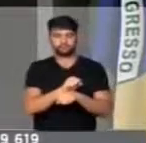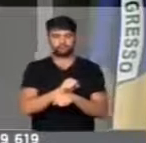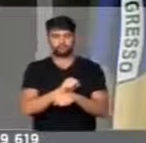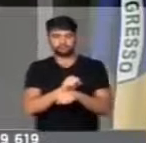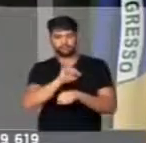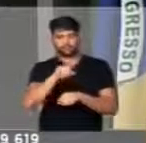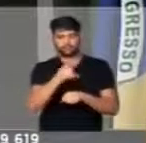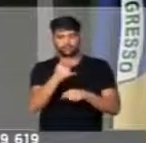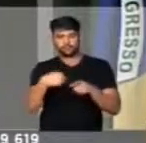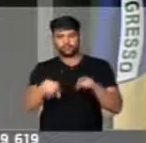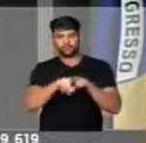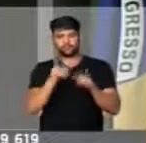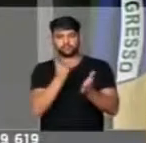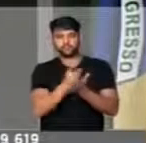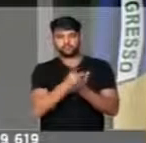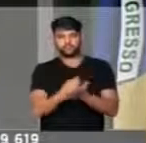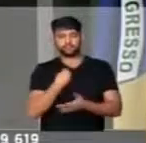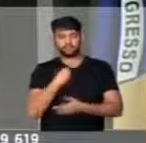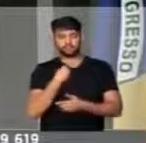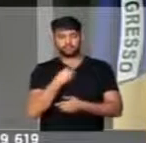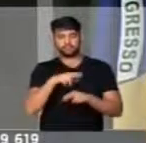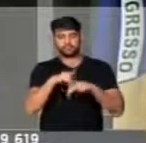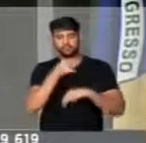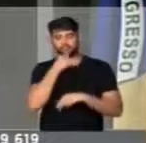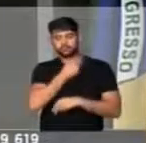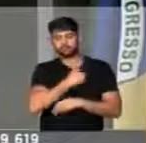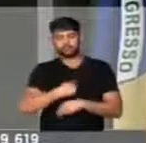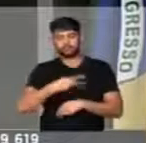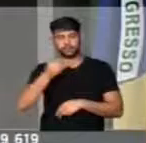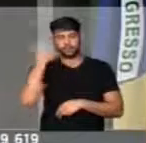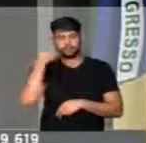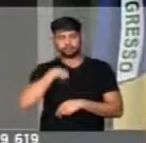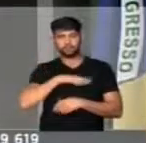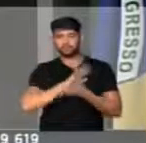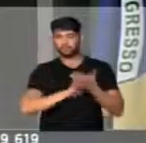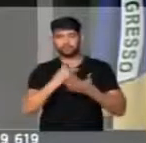os juros também da mesma forma, que infelizmente no governo anterior isso não aconteceu.